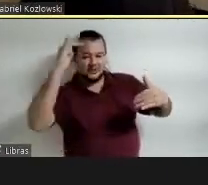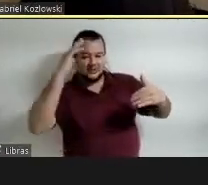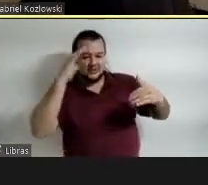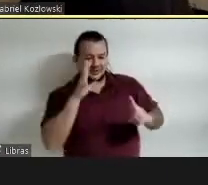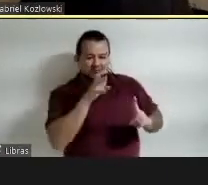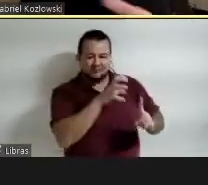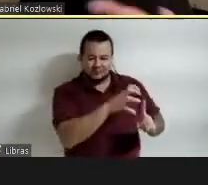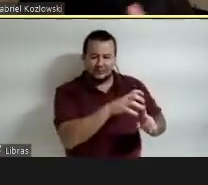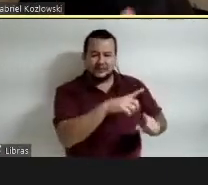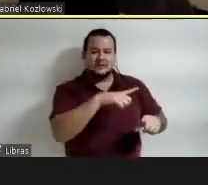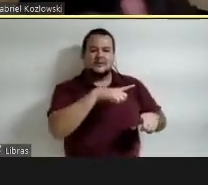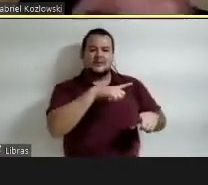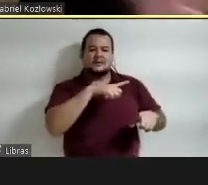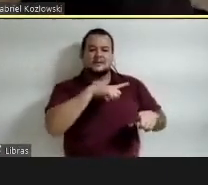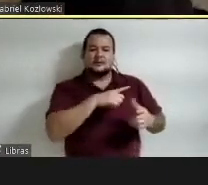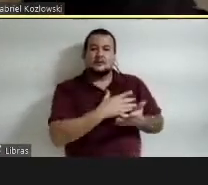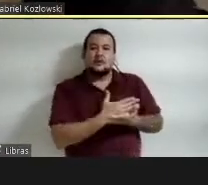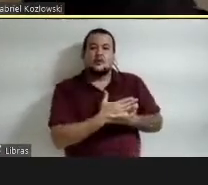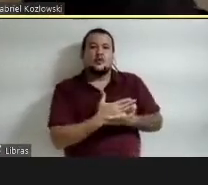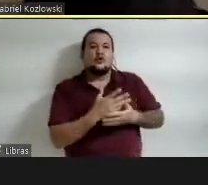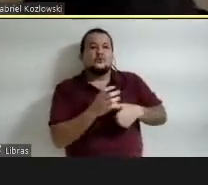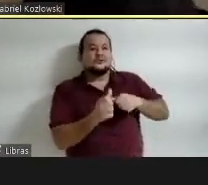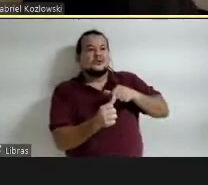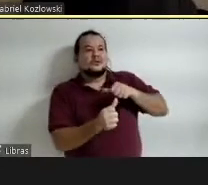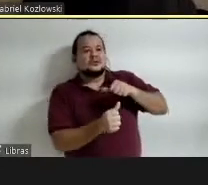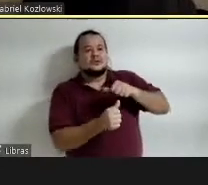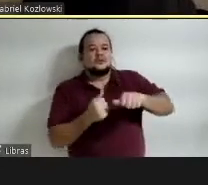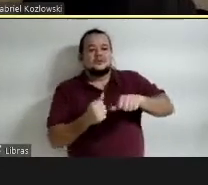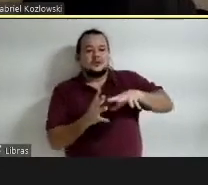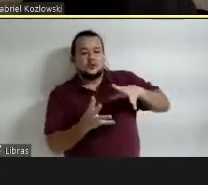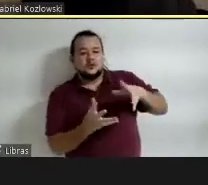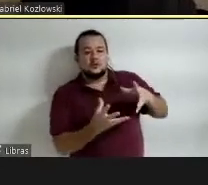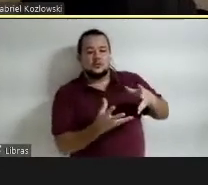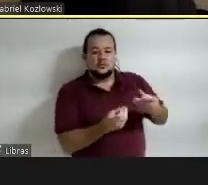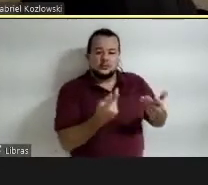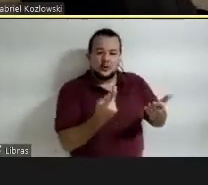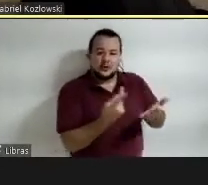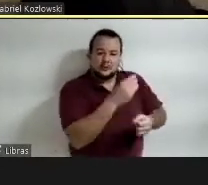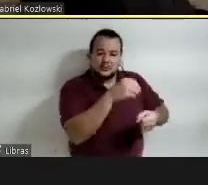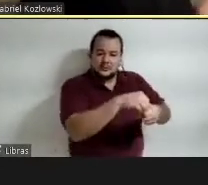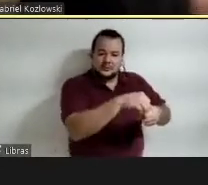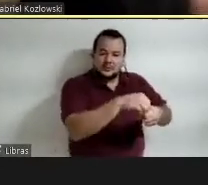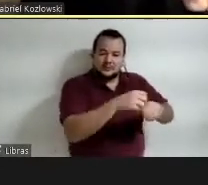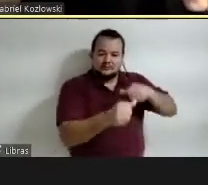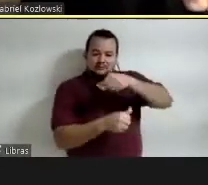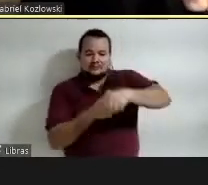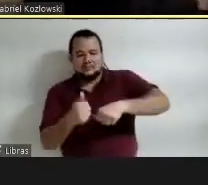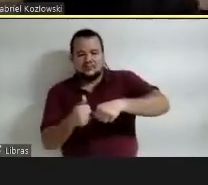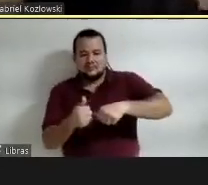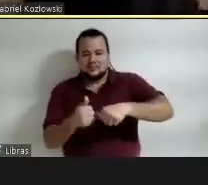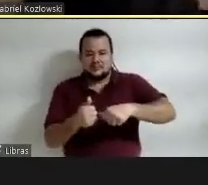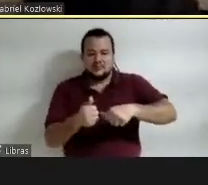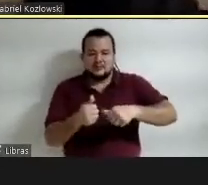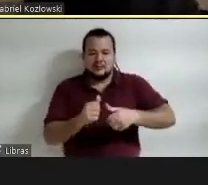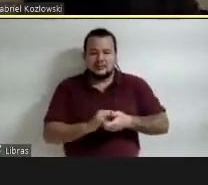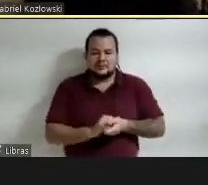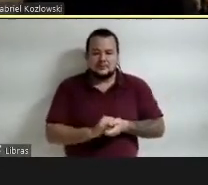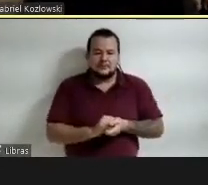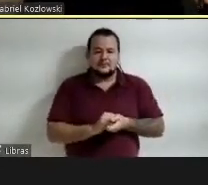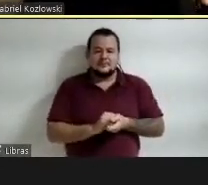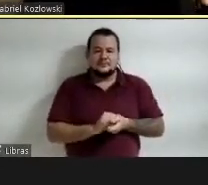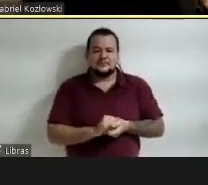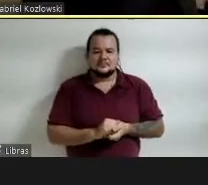uma transformação que o mundo passou na virada do século XIX. Como o nosso conterrâneo Roberto Mangabeira